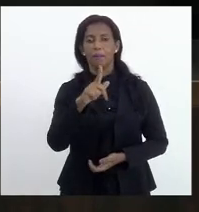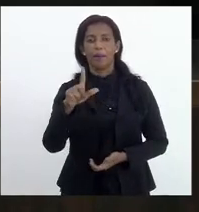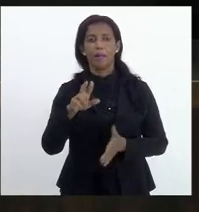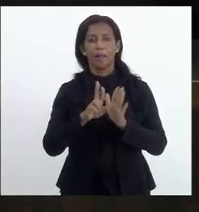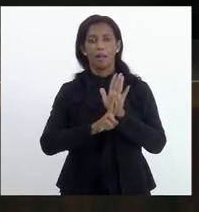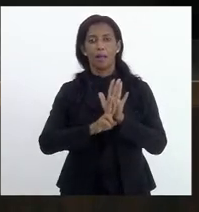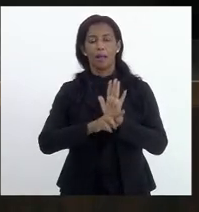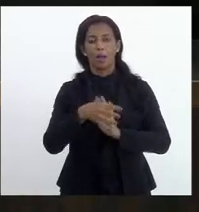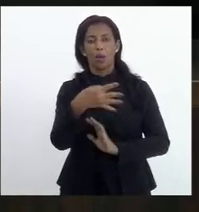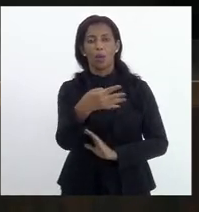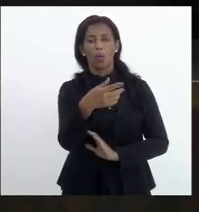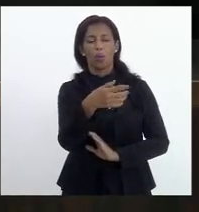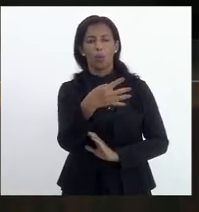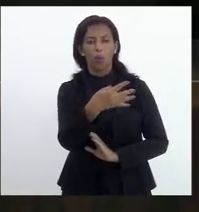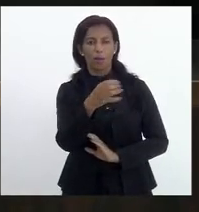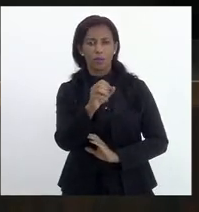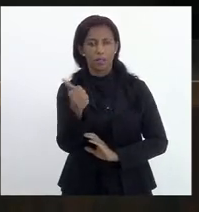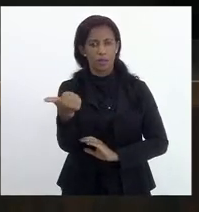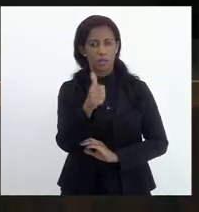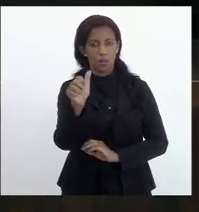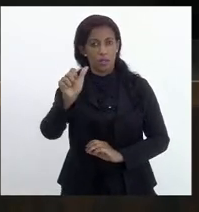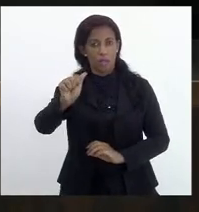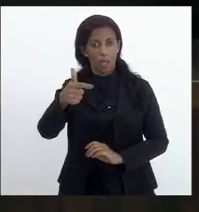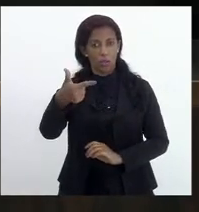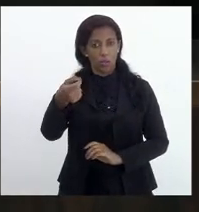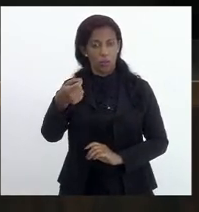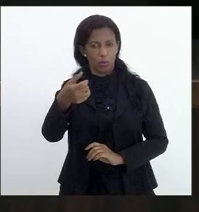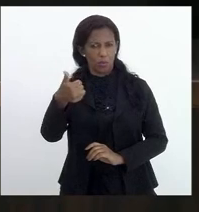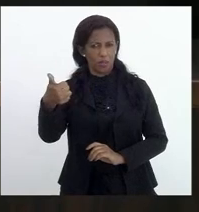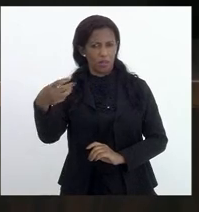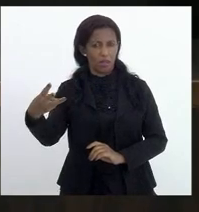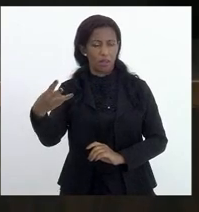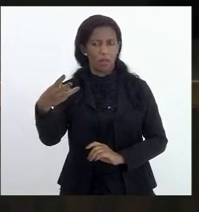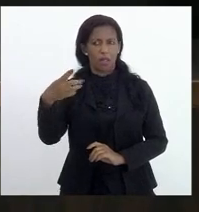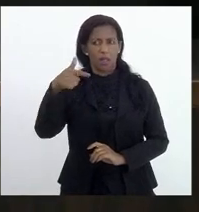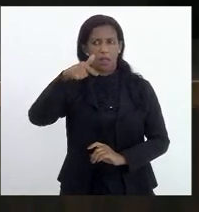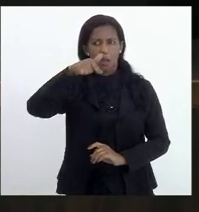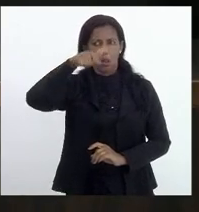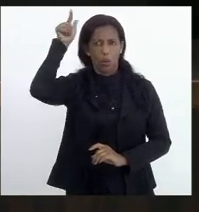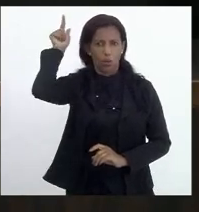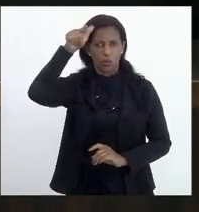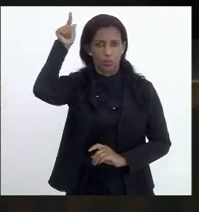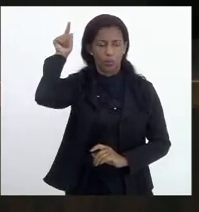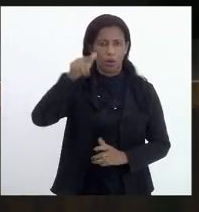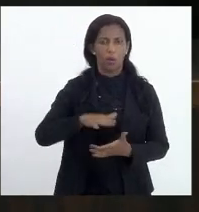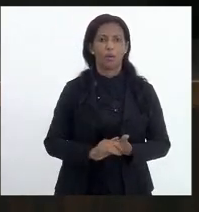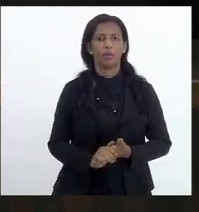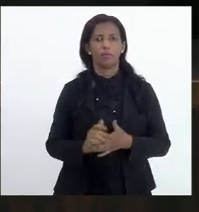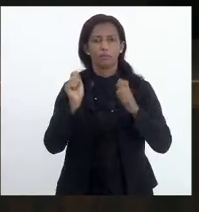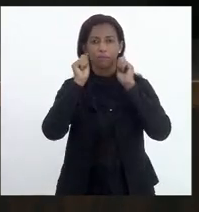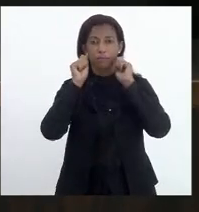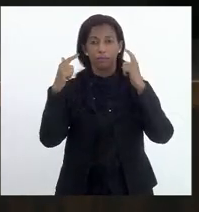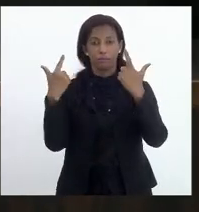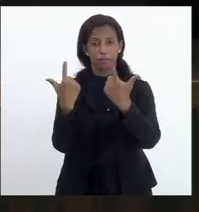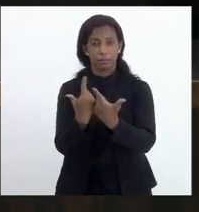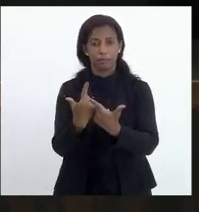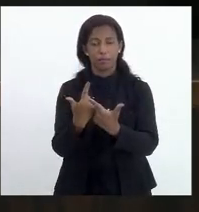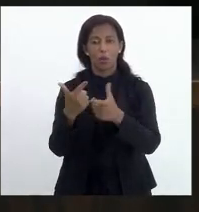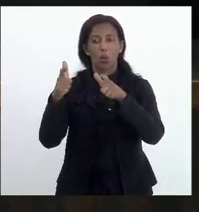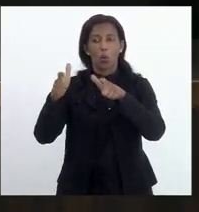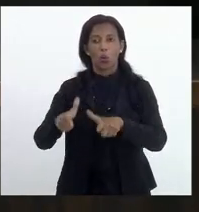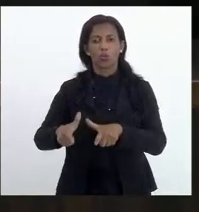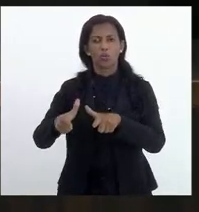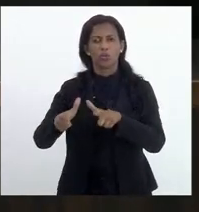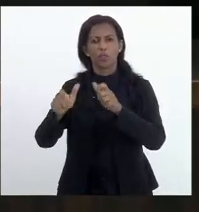resolução 411-A de 2003, de autoria do deputado Luiz Paulo, institui as sessões itinerantes da Assembleia Legislativa, modifica os